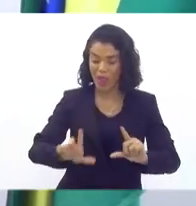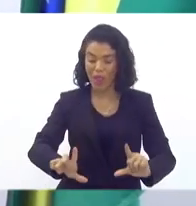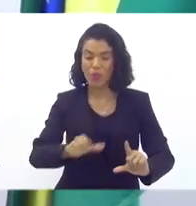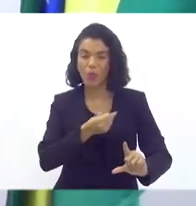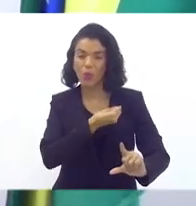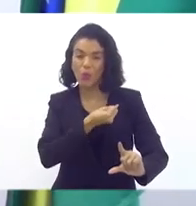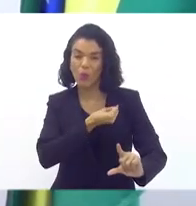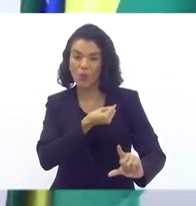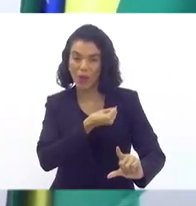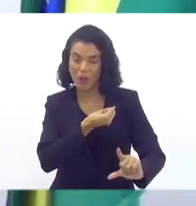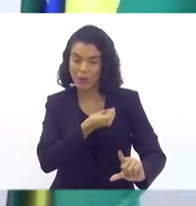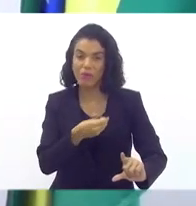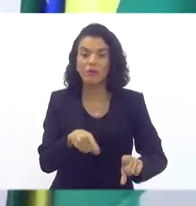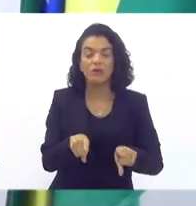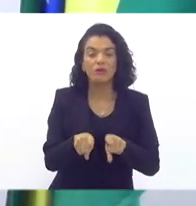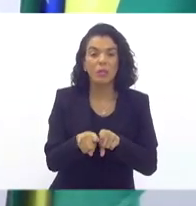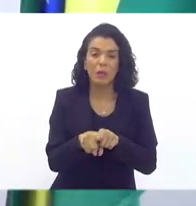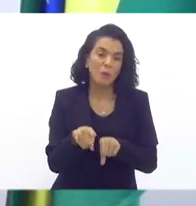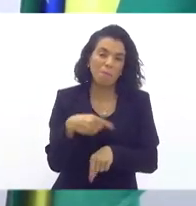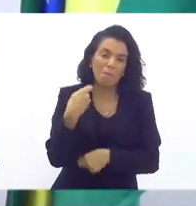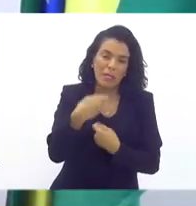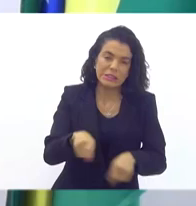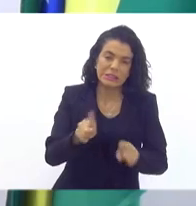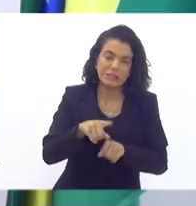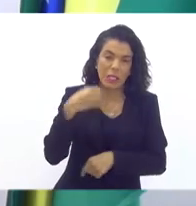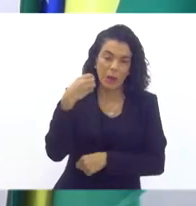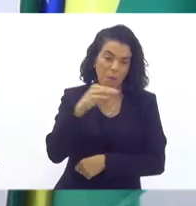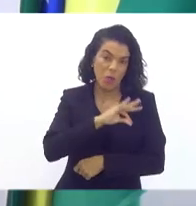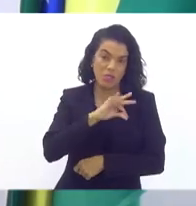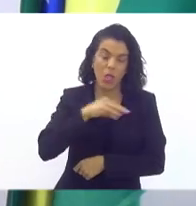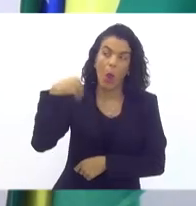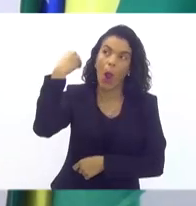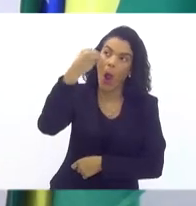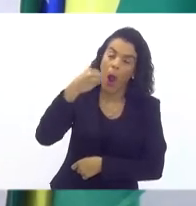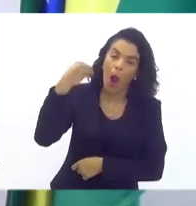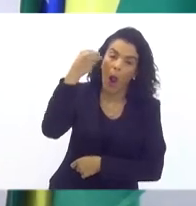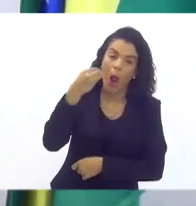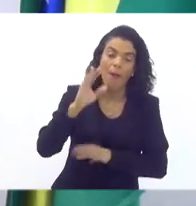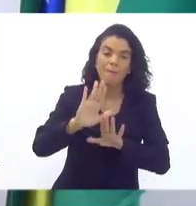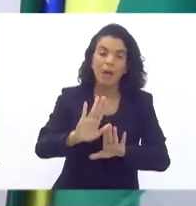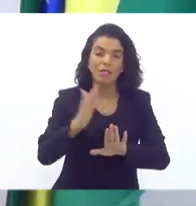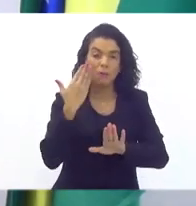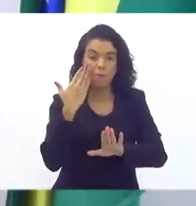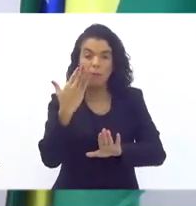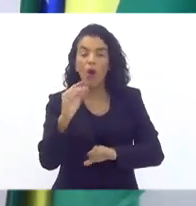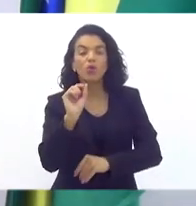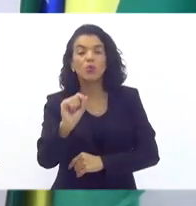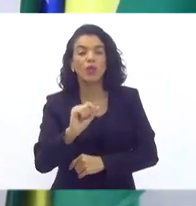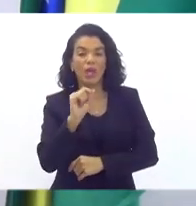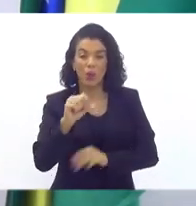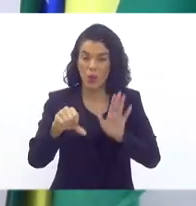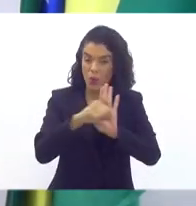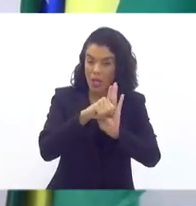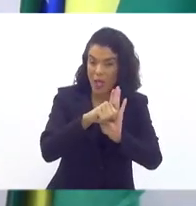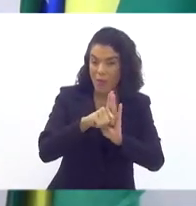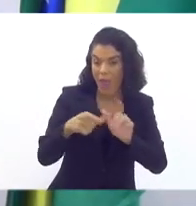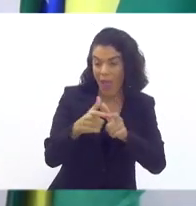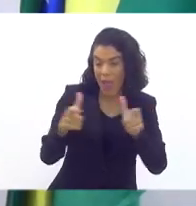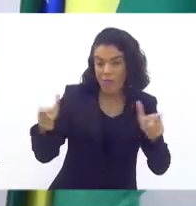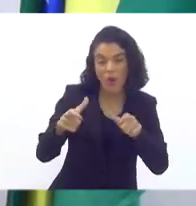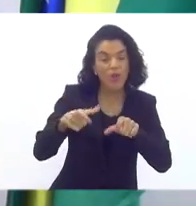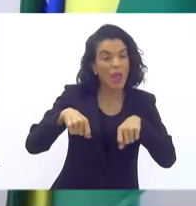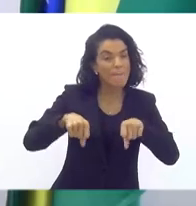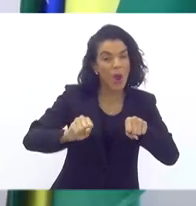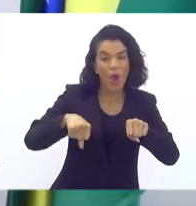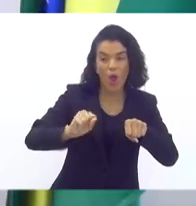revelam não precisa ser um policial experiente como deputado delaroli mas revelam que a maioria da incidência criminal é sobre duas rodas